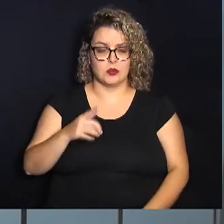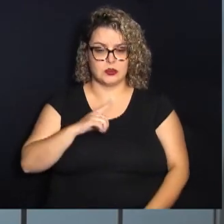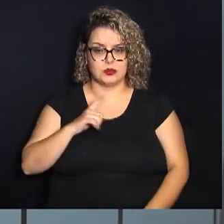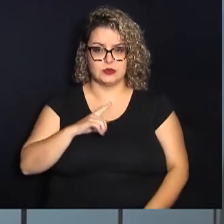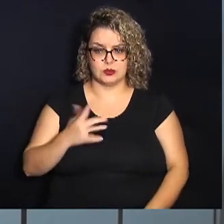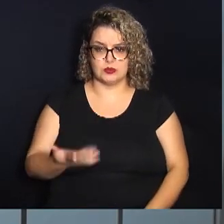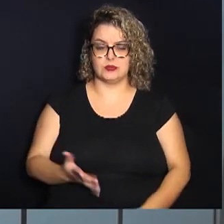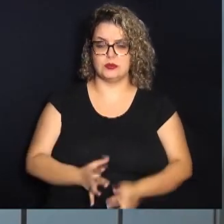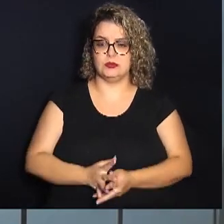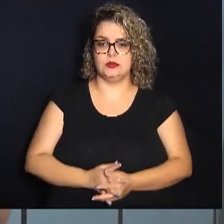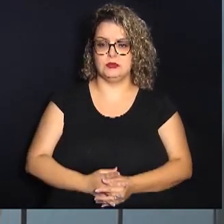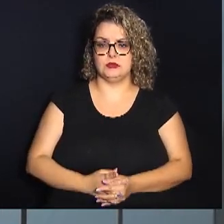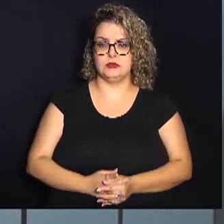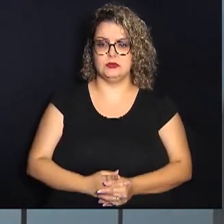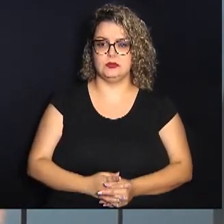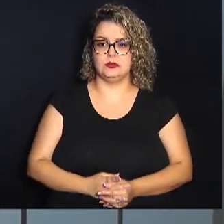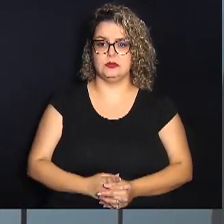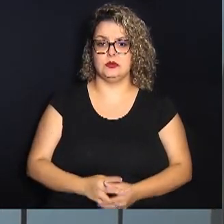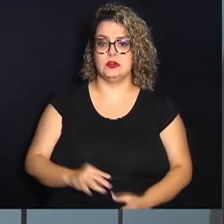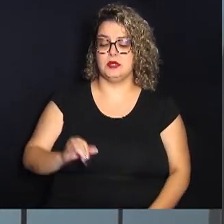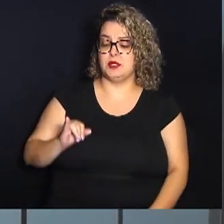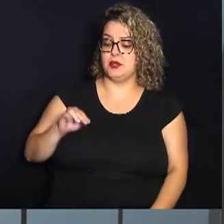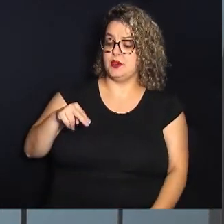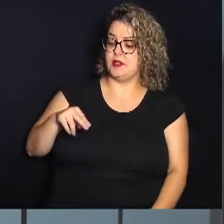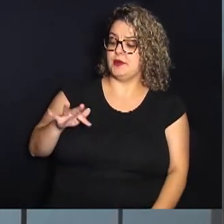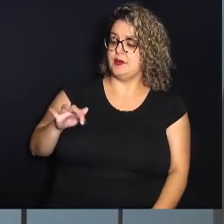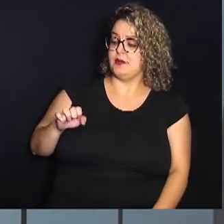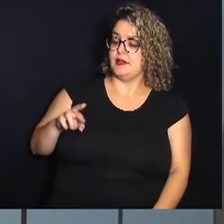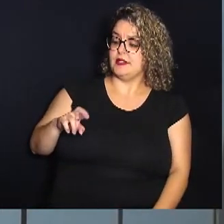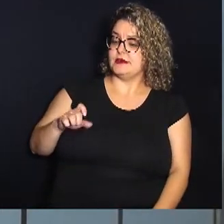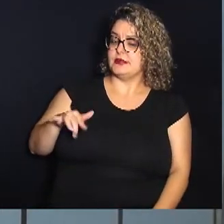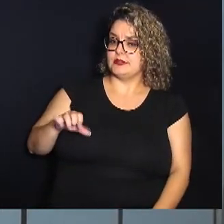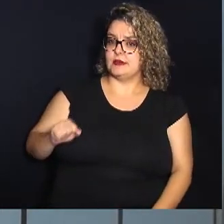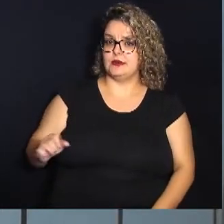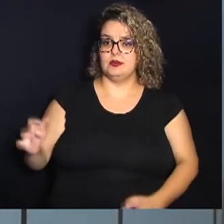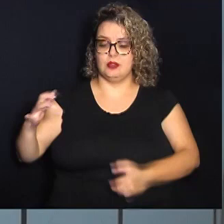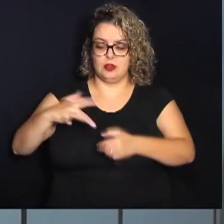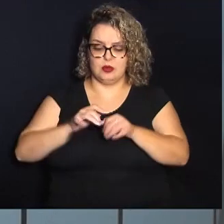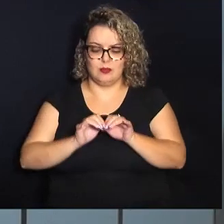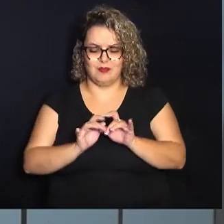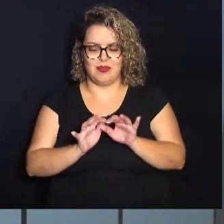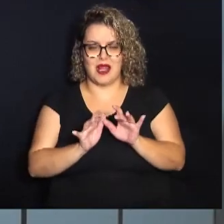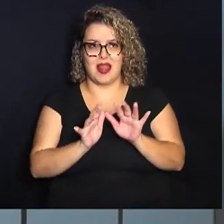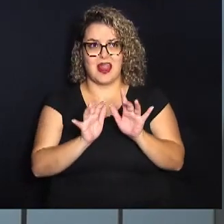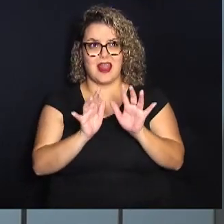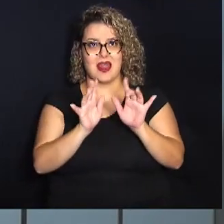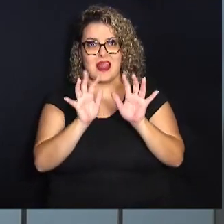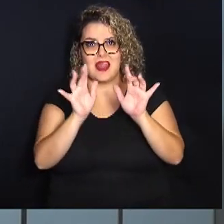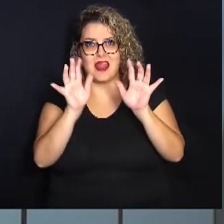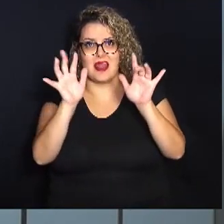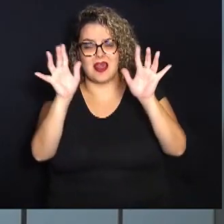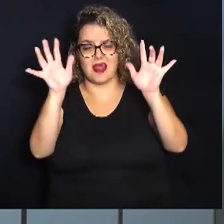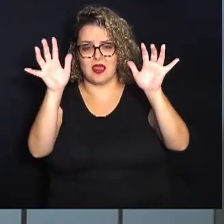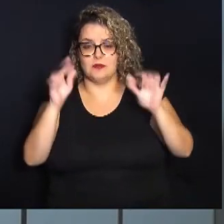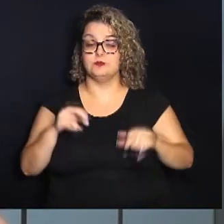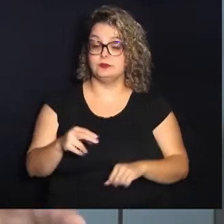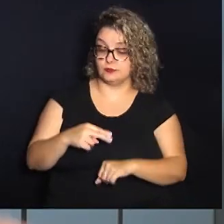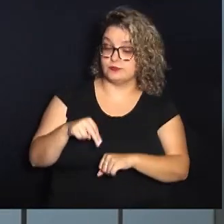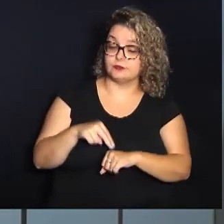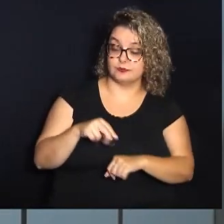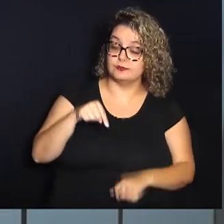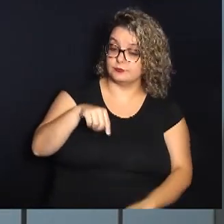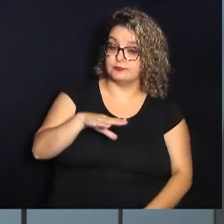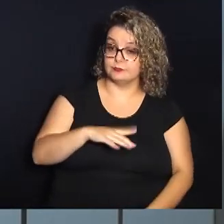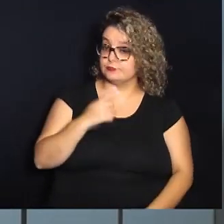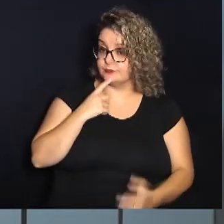essa infestação de dengue que nós estamos tendo a nível nacional, e Campinas não é diferente.